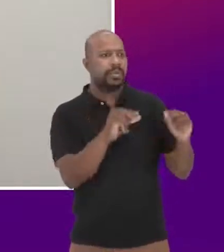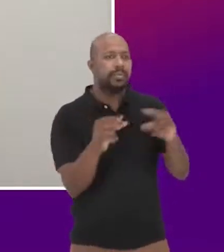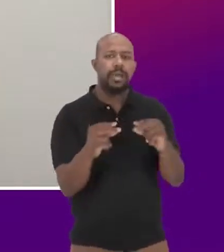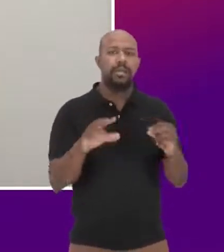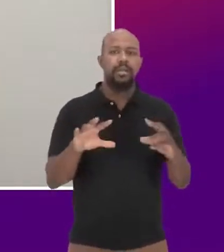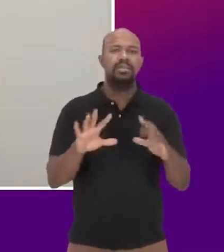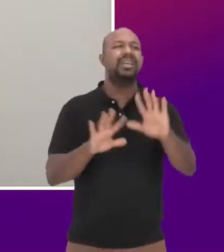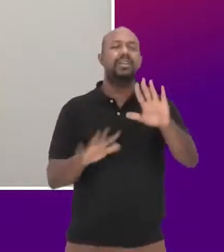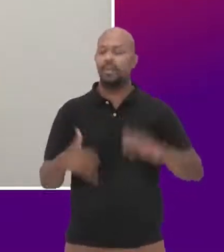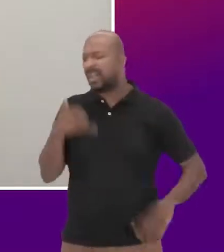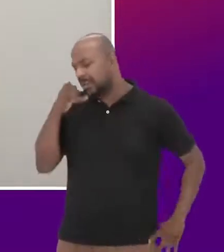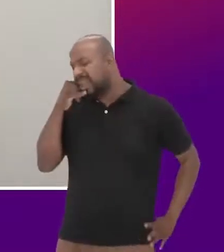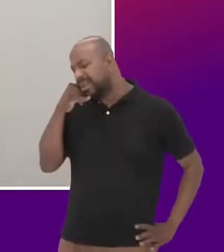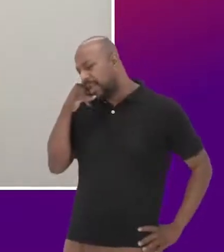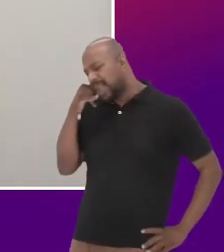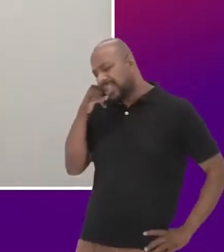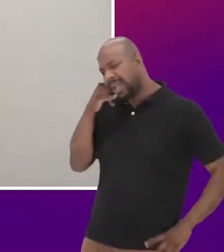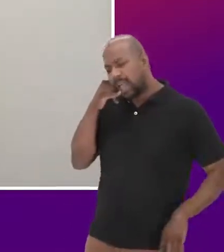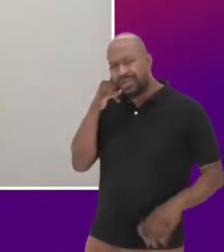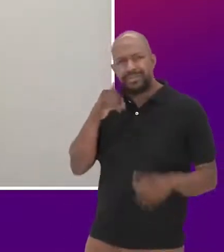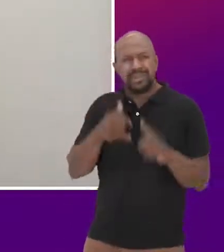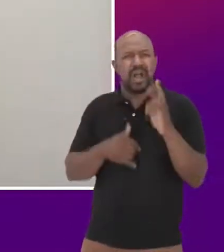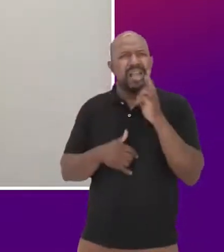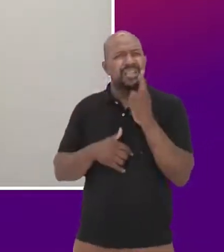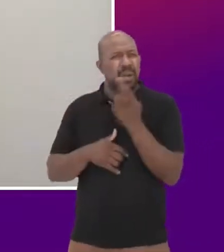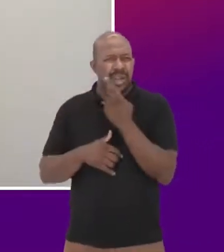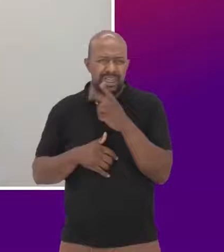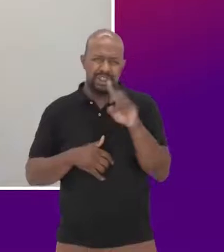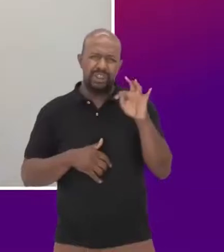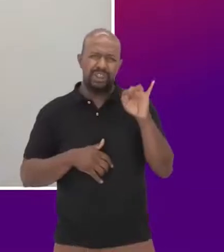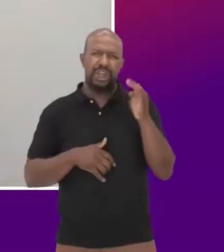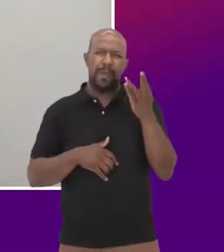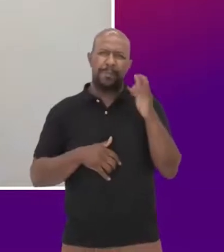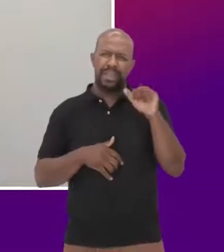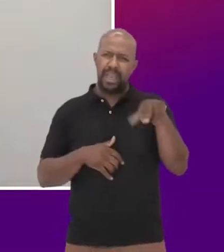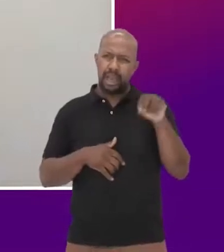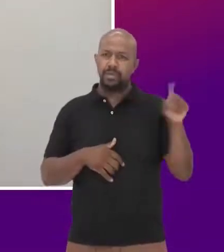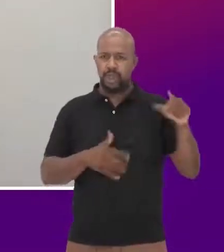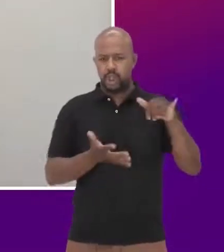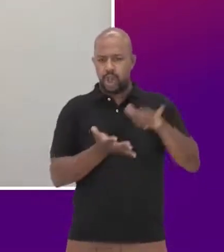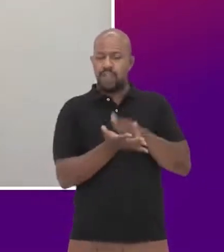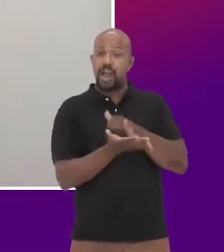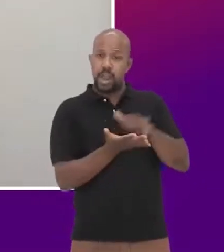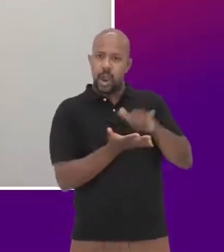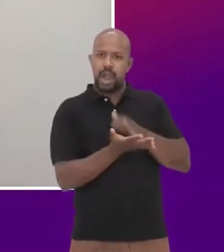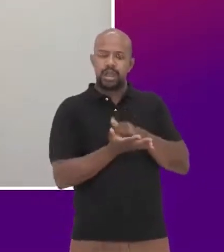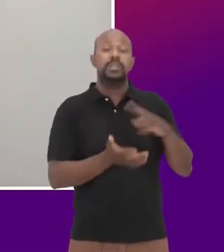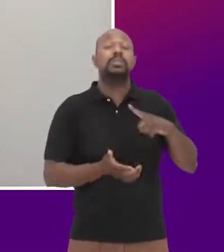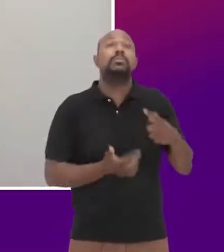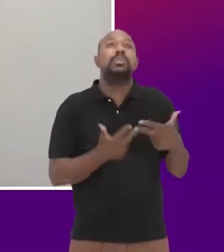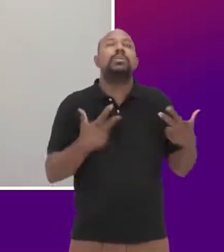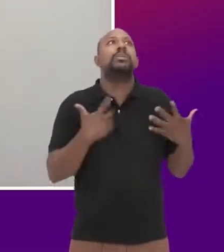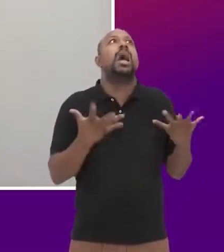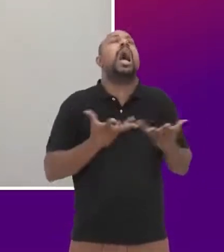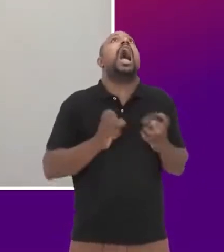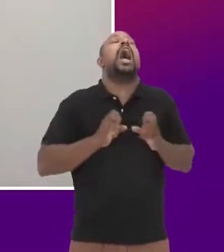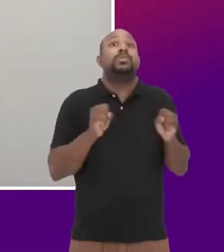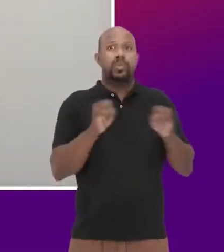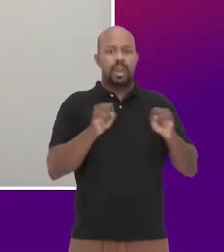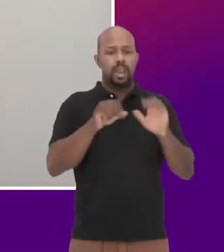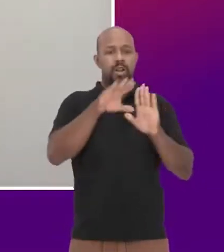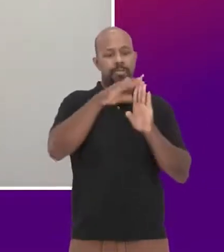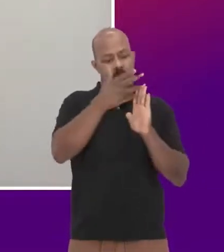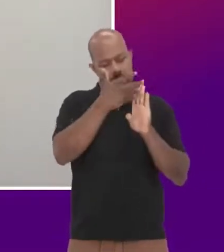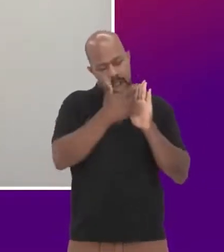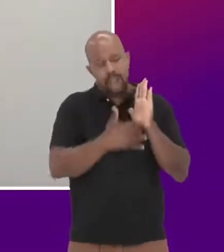falando no celular, é um absurdo. No restaurante Cipriani de Nova York, tinha uma coisa que eu adorei no final do